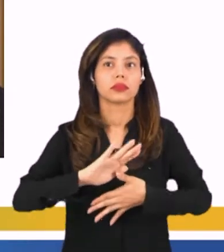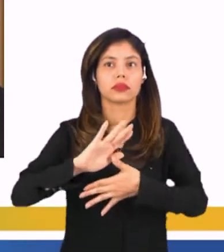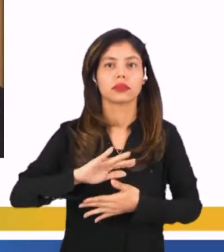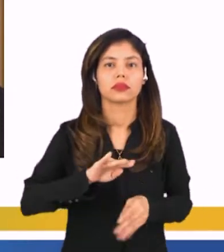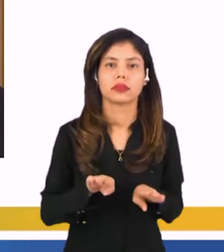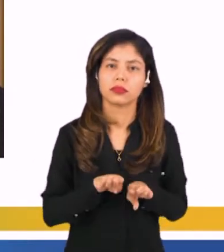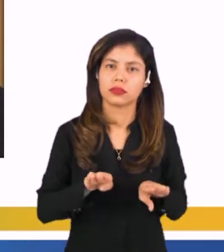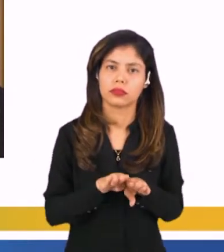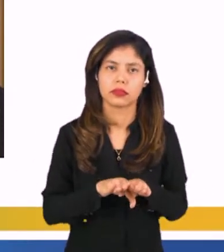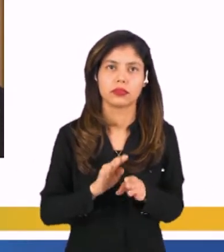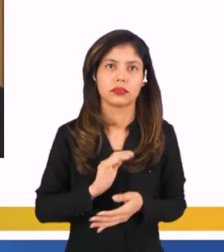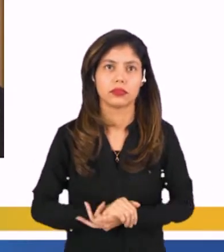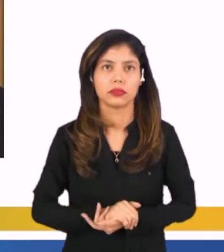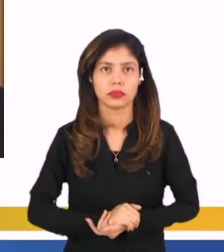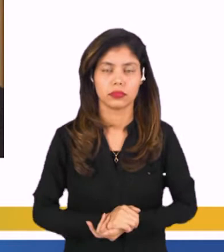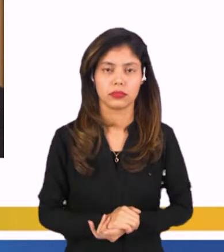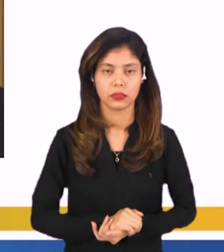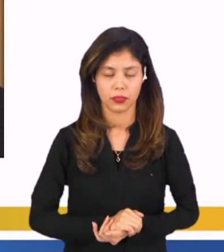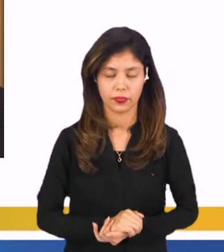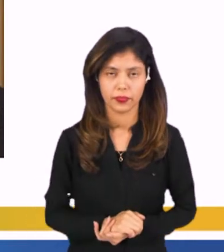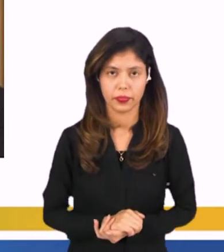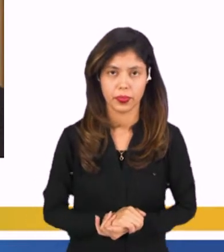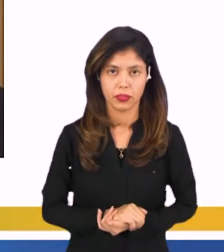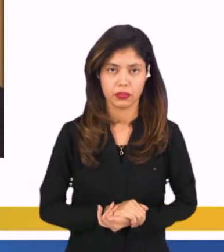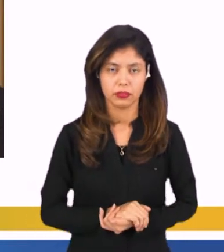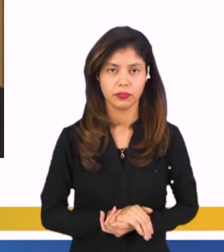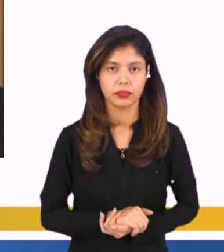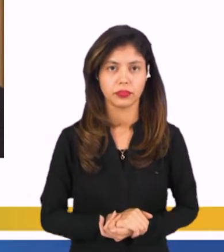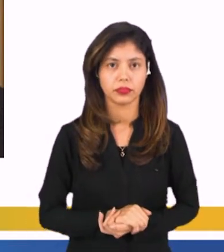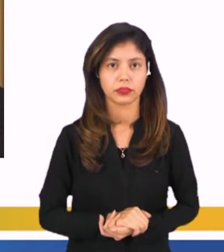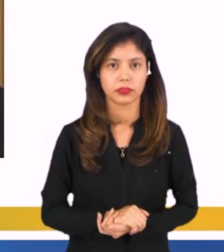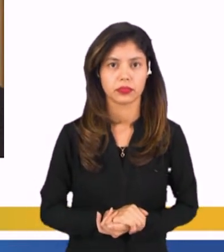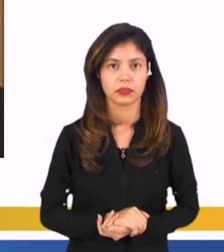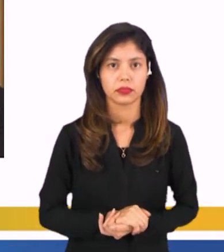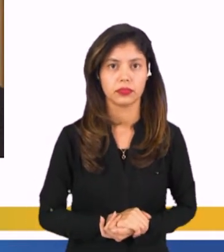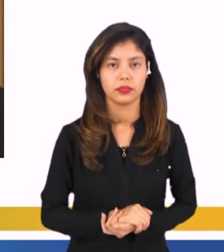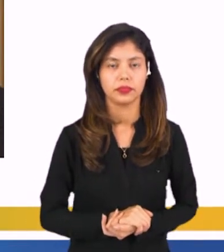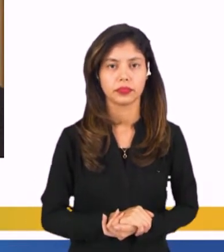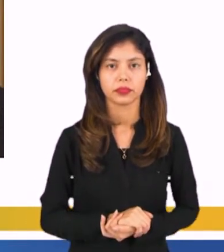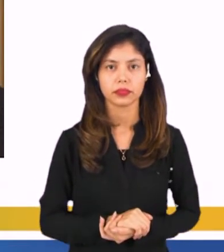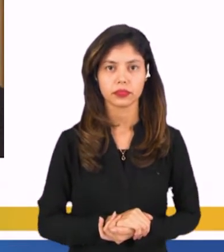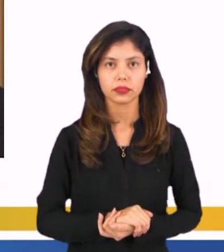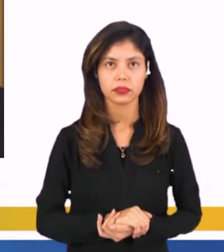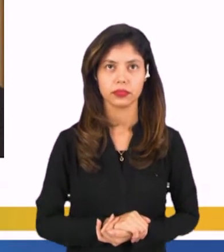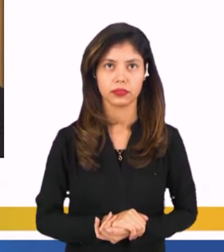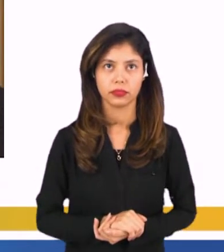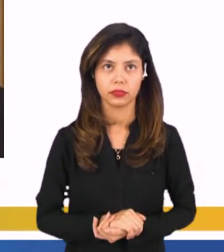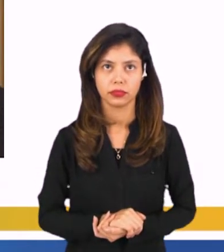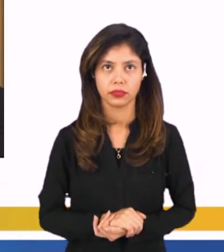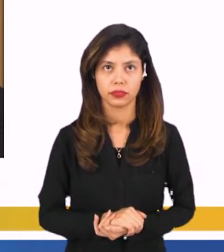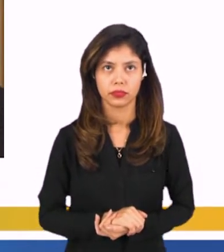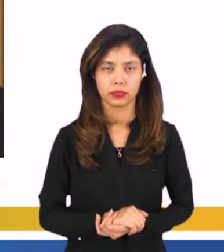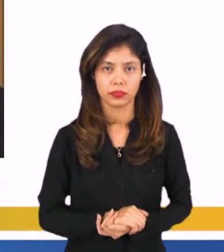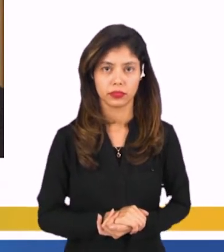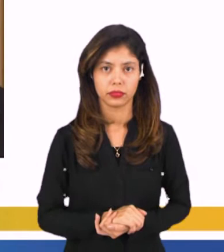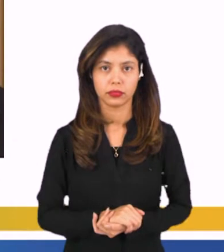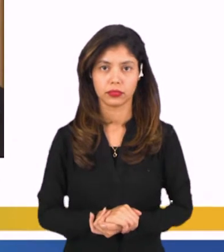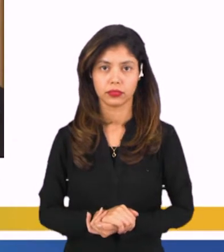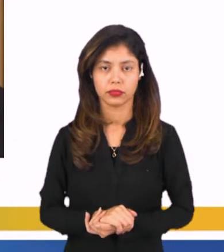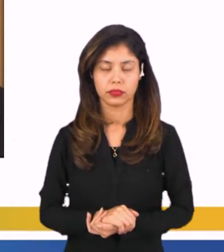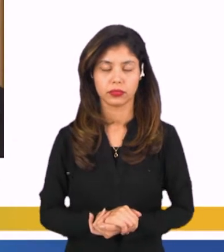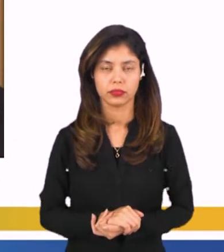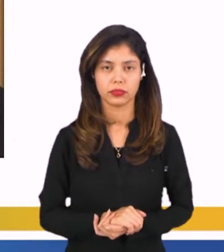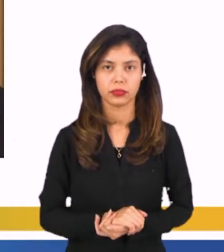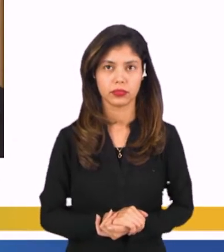incorporando supersticiones y el aire místico de la Colombia caribeña en sus libros, mostrando que